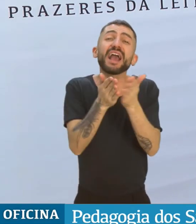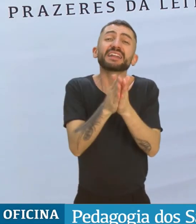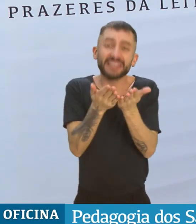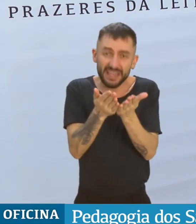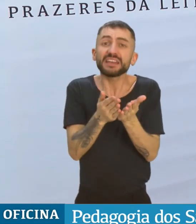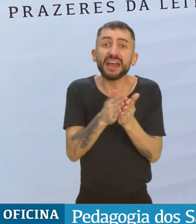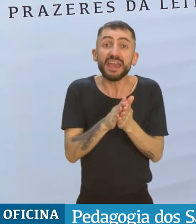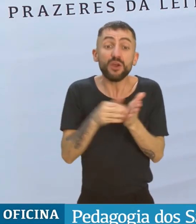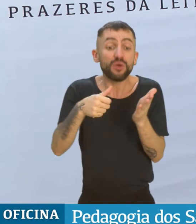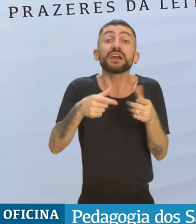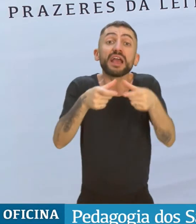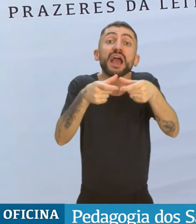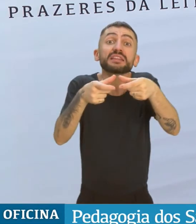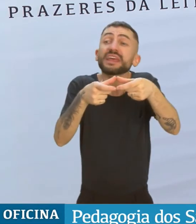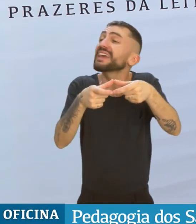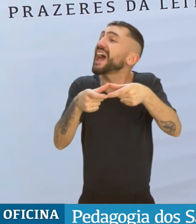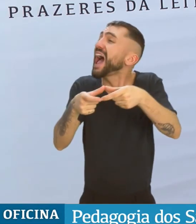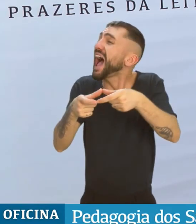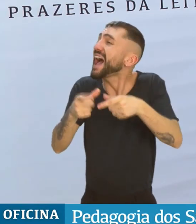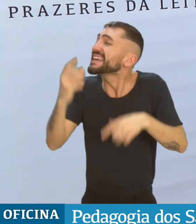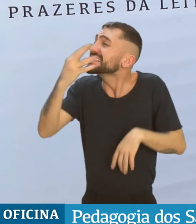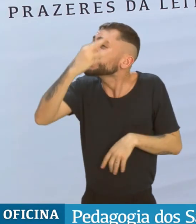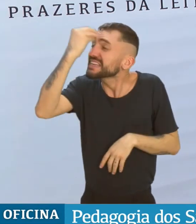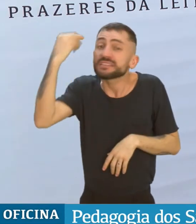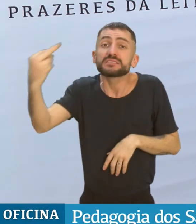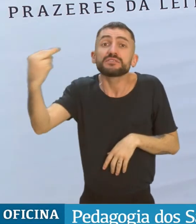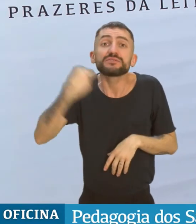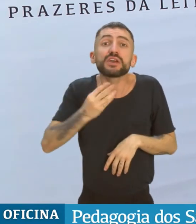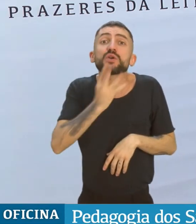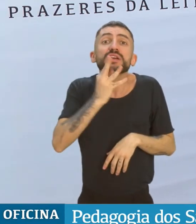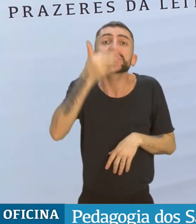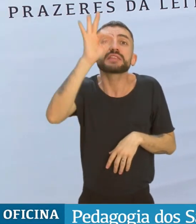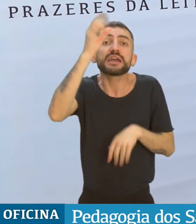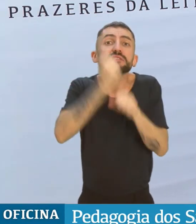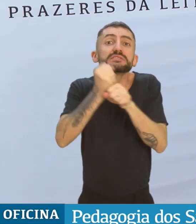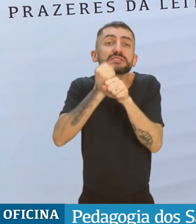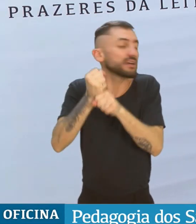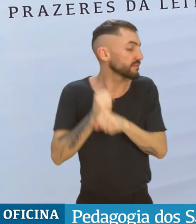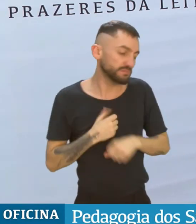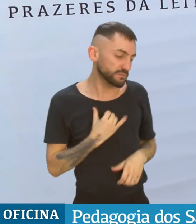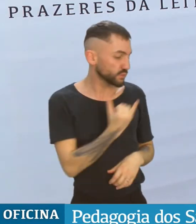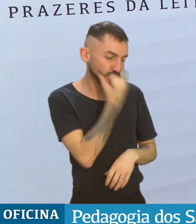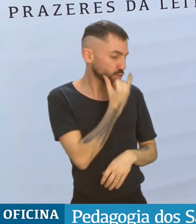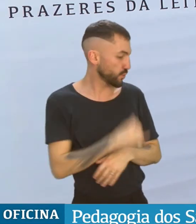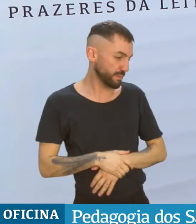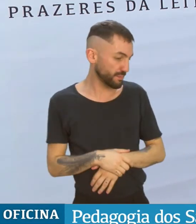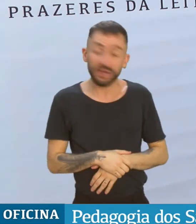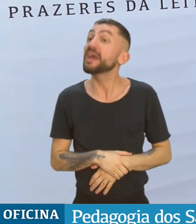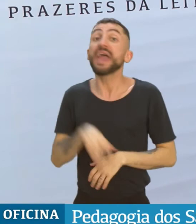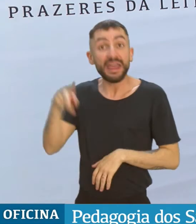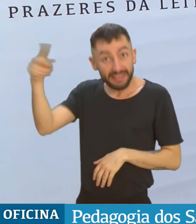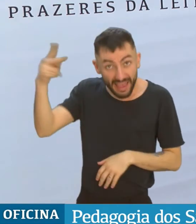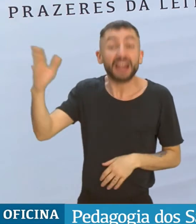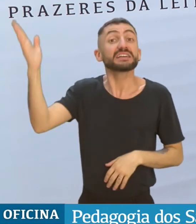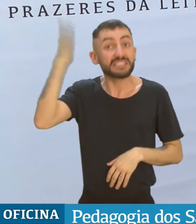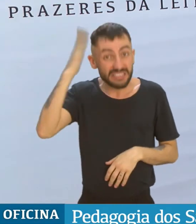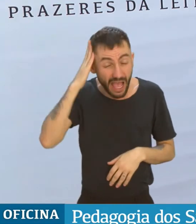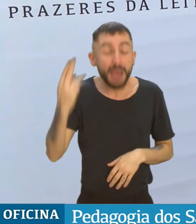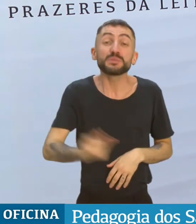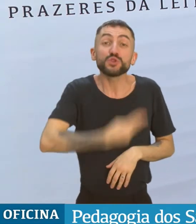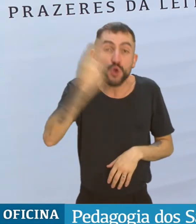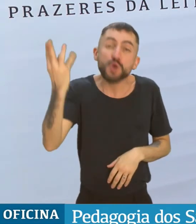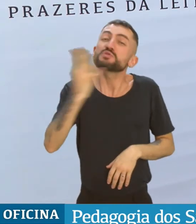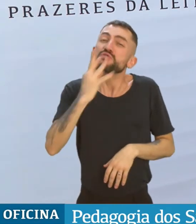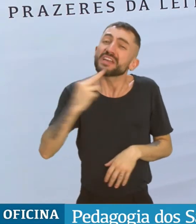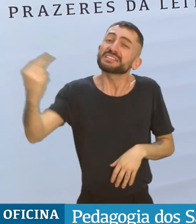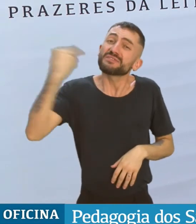pessoa me conhece há 10 anos e eu sem a carteirinha eu não vou pegar o livro. Mesmo ela tendo meu cadastro, ela tendo